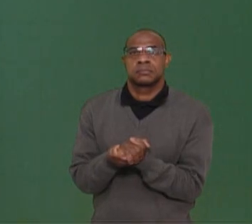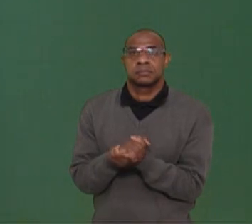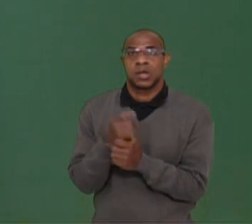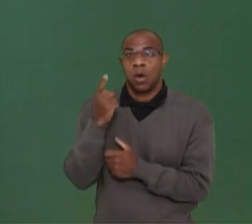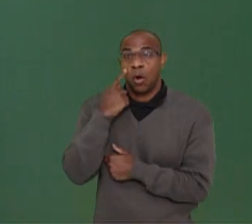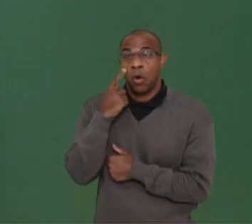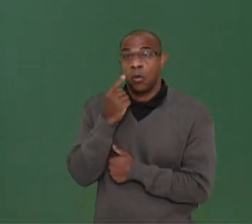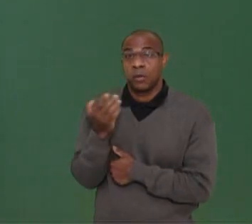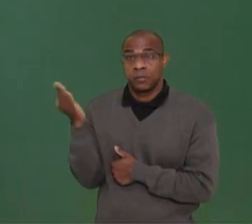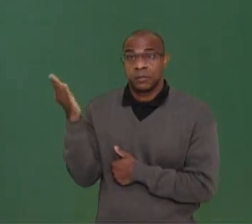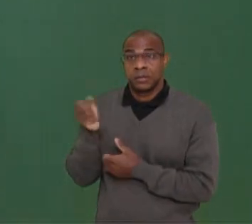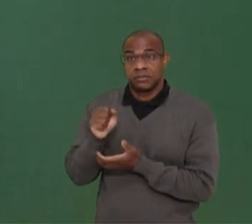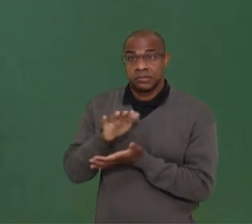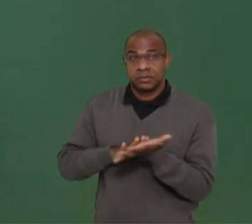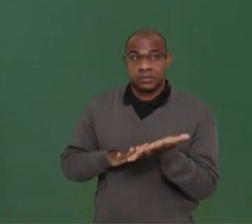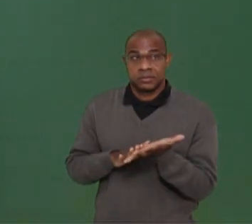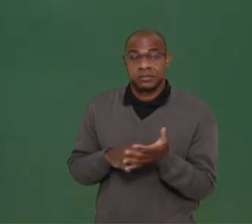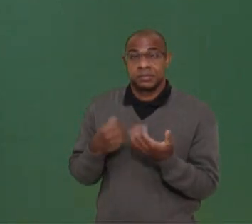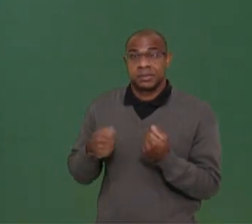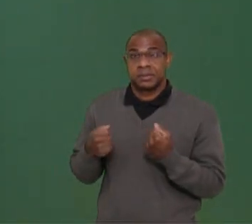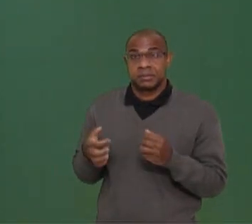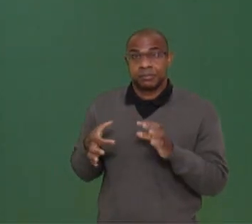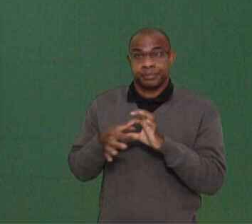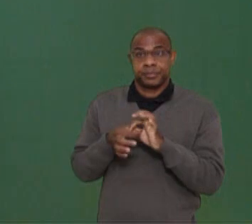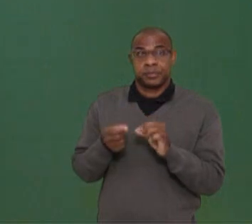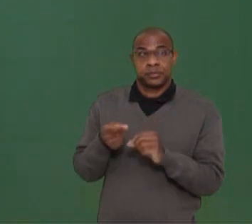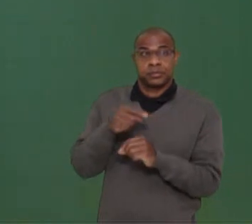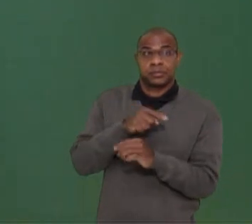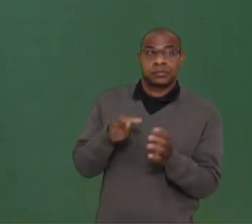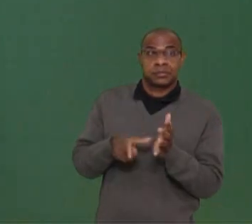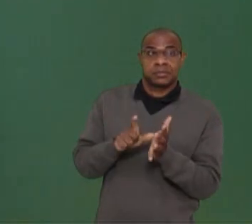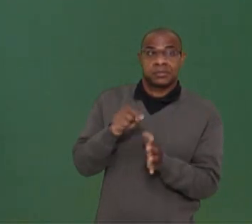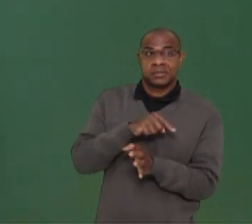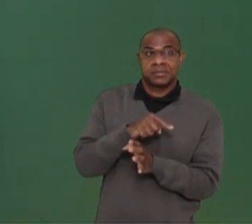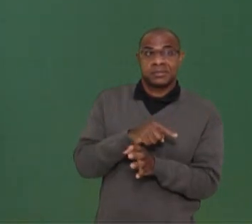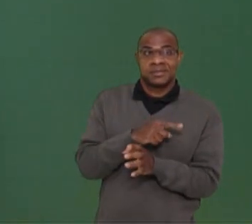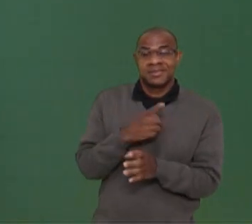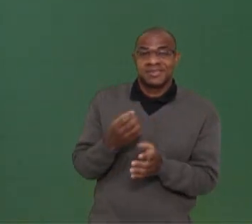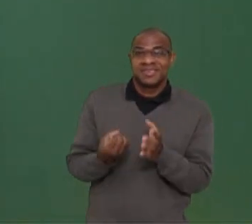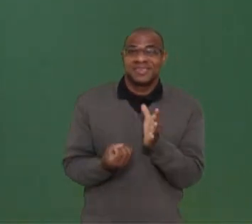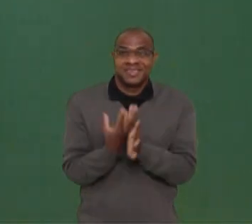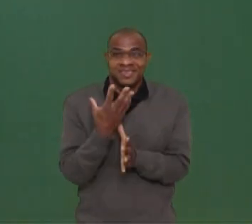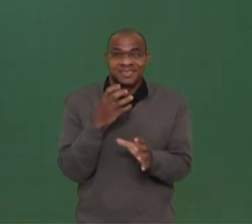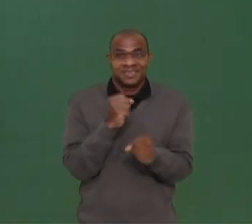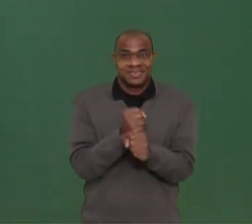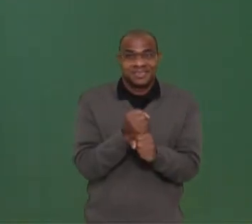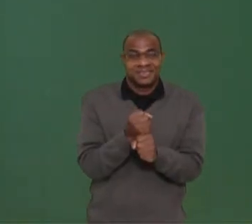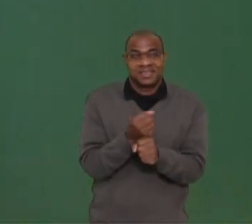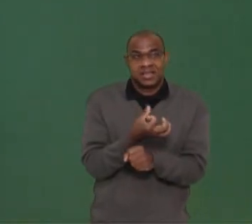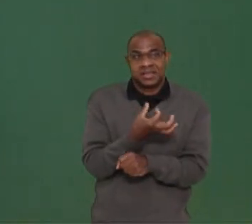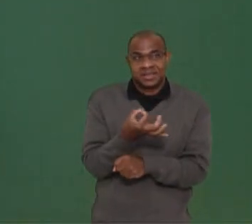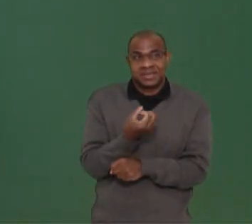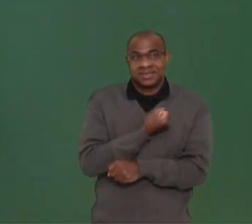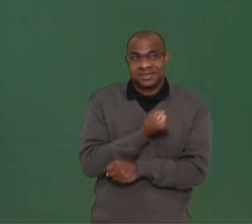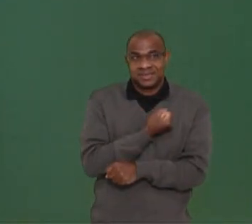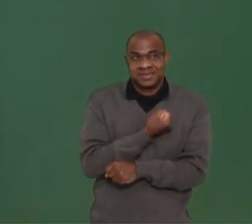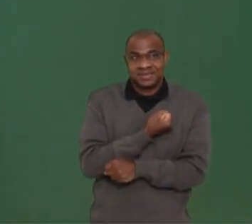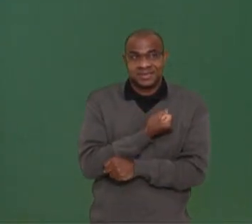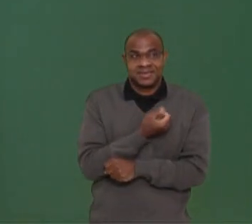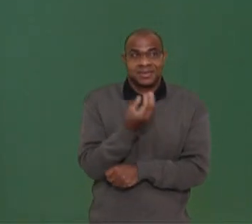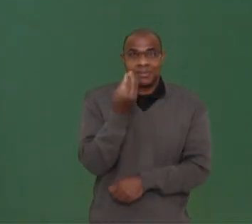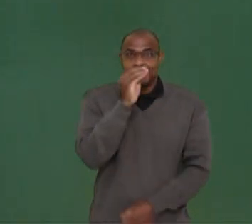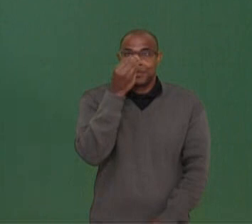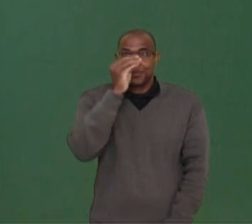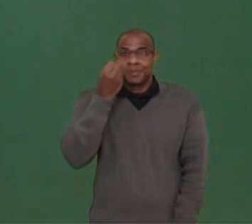Veja, pessoal, esse exercício depende do anterior, por isso que eu deixei anotado aqui, que formava 60 números e deixei os algarismos aqui por